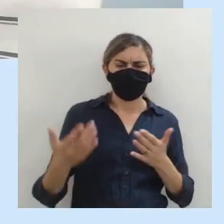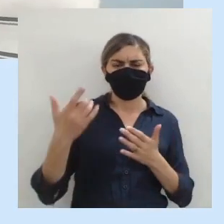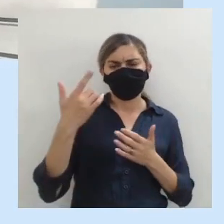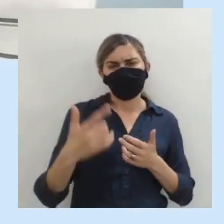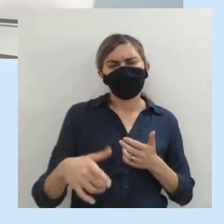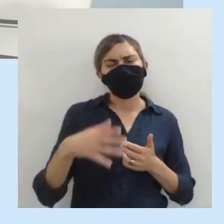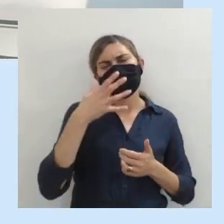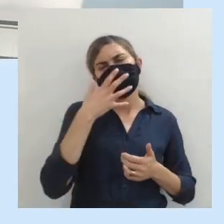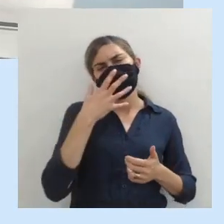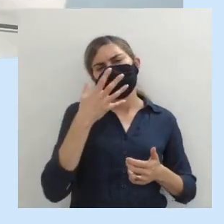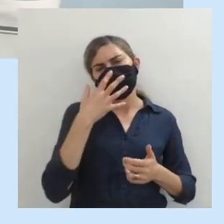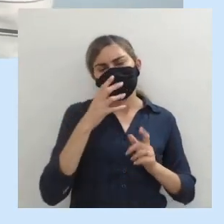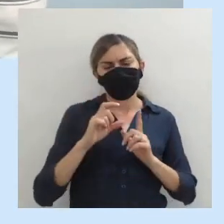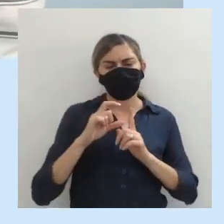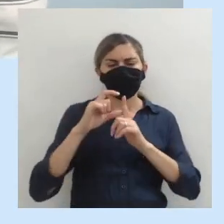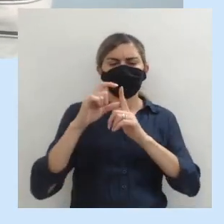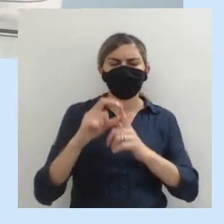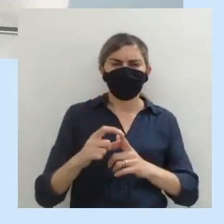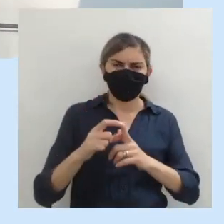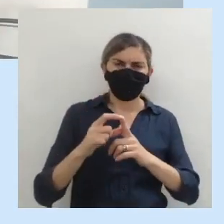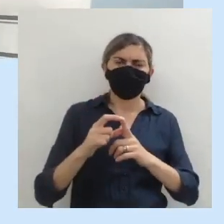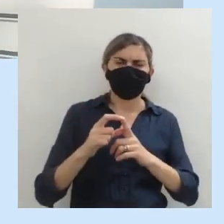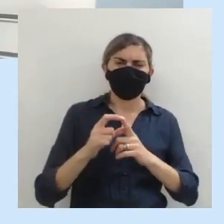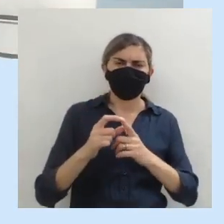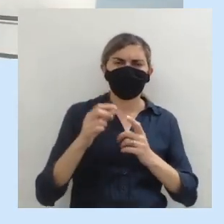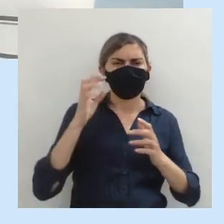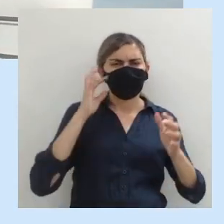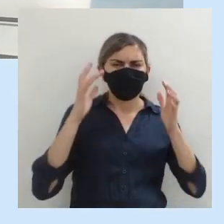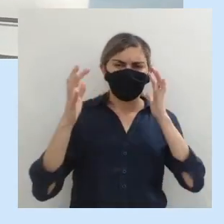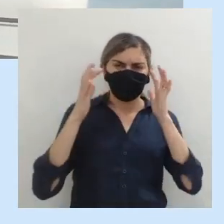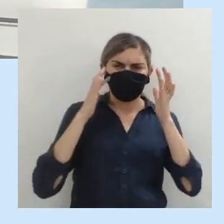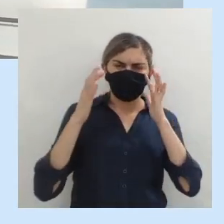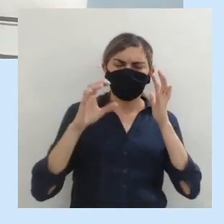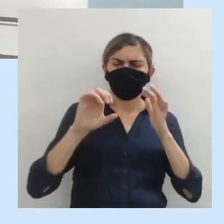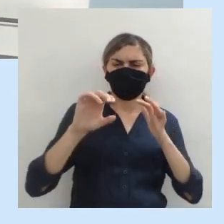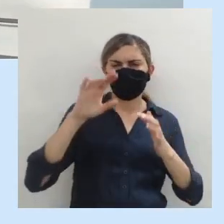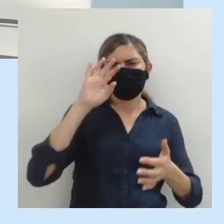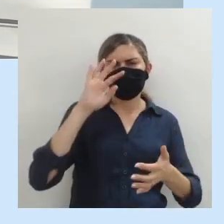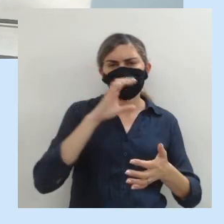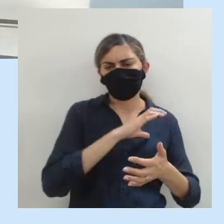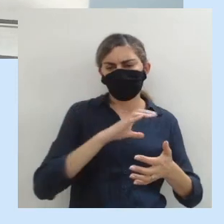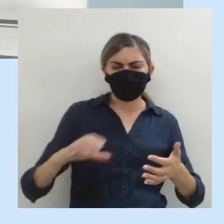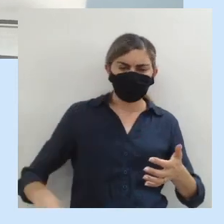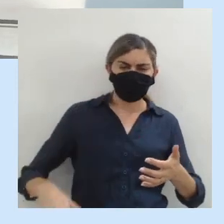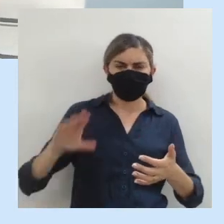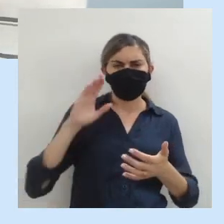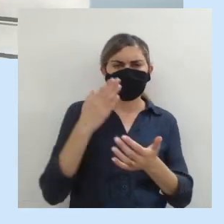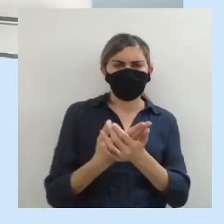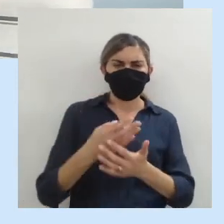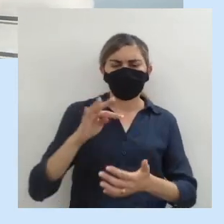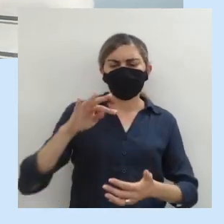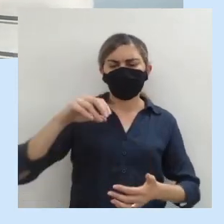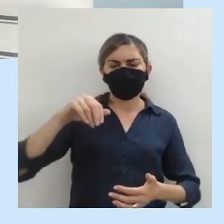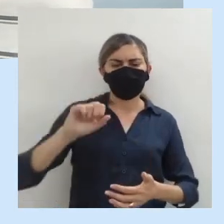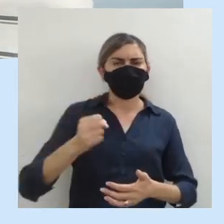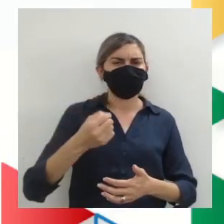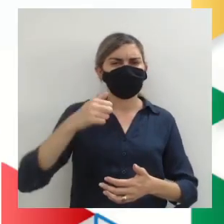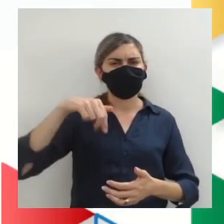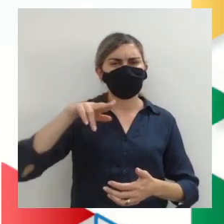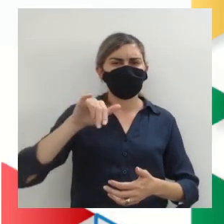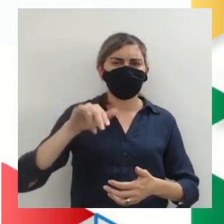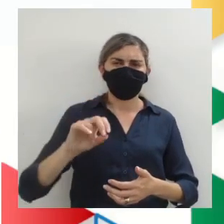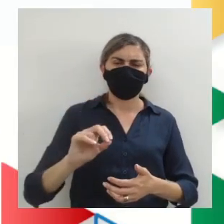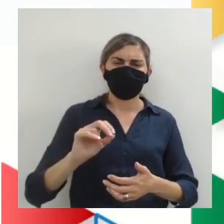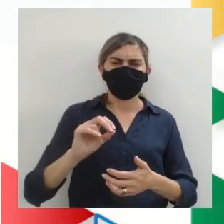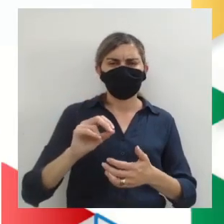vez, observarem essas palavras em destaque. Filosofia cristã, Tomás de Aquino, pensamento